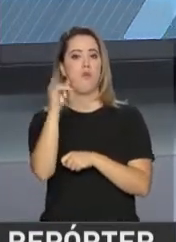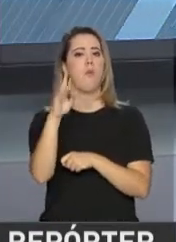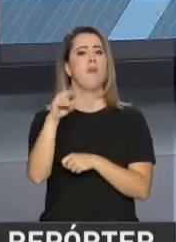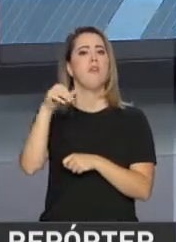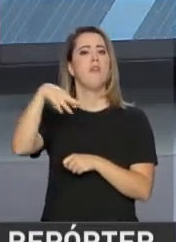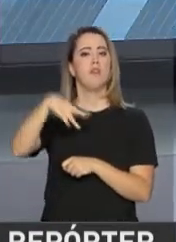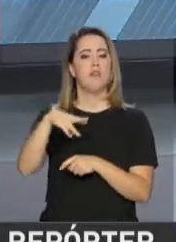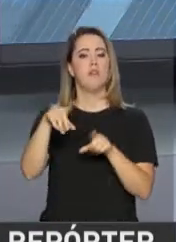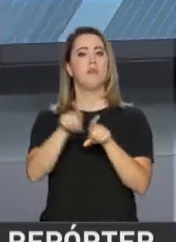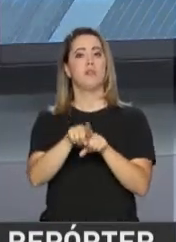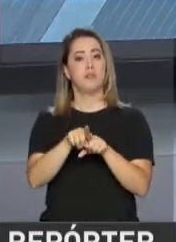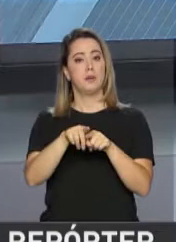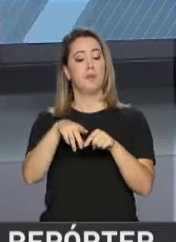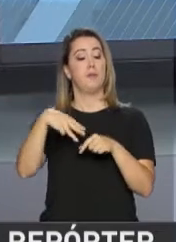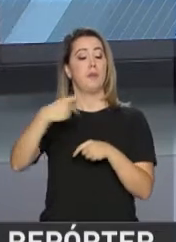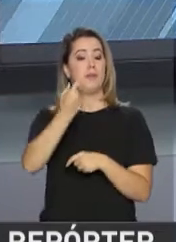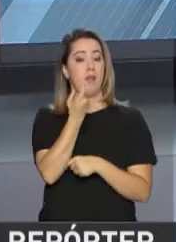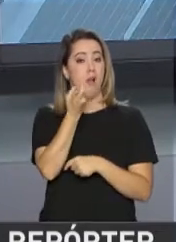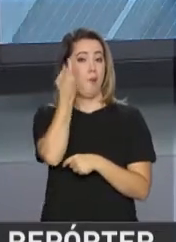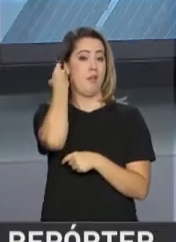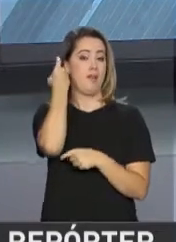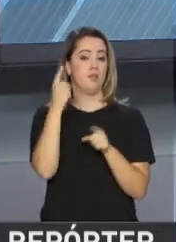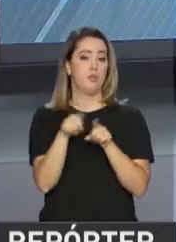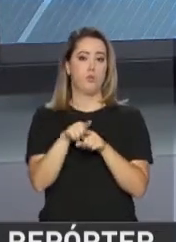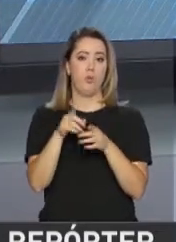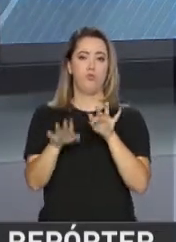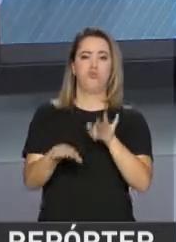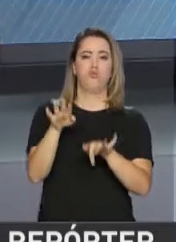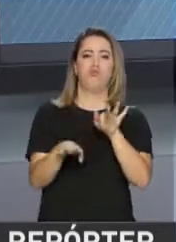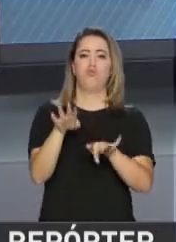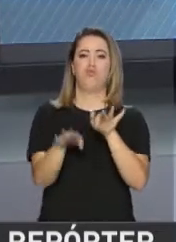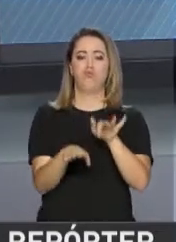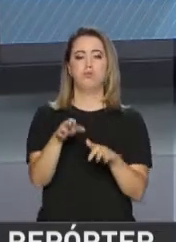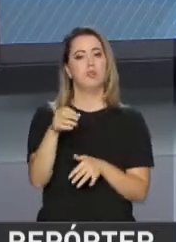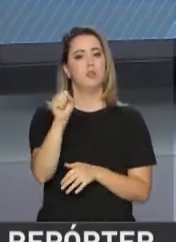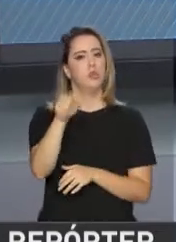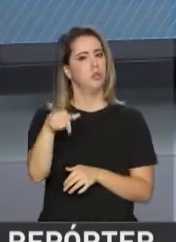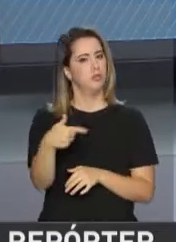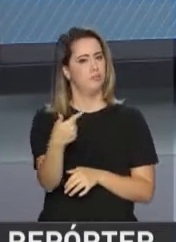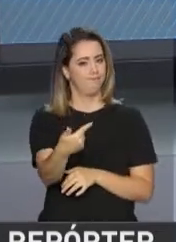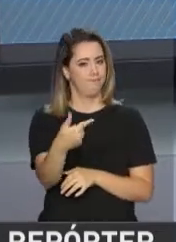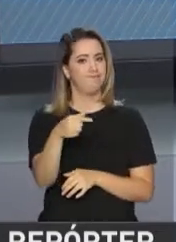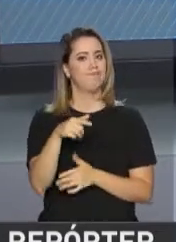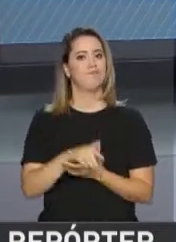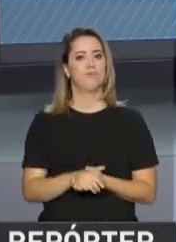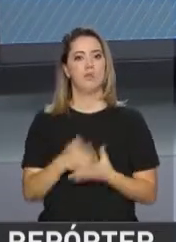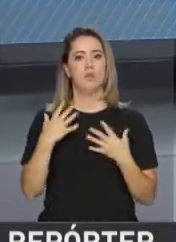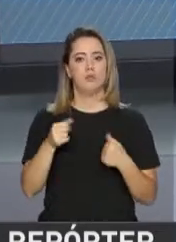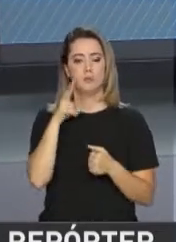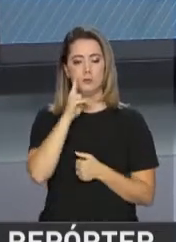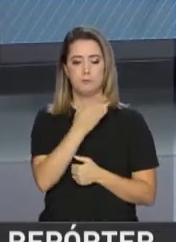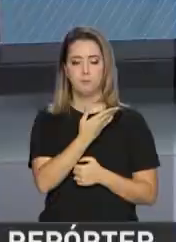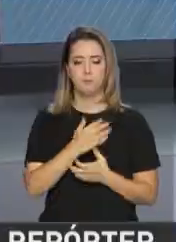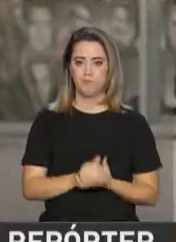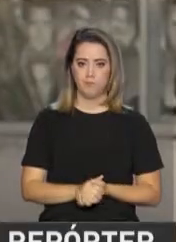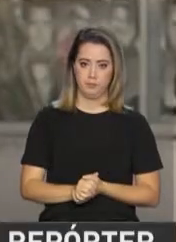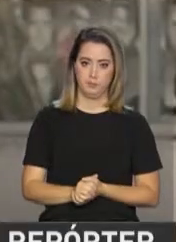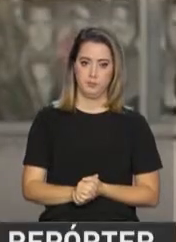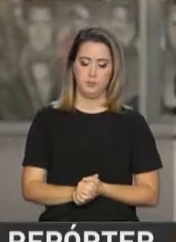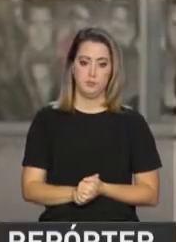terremoto de 8,2 pontos na escala richter os detalhes com o repórter josé luiz filho